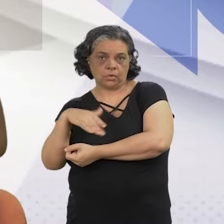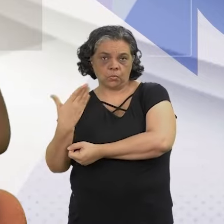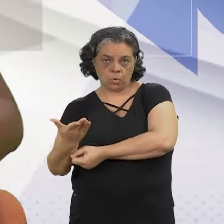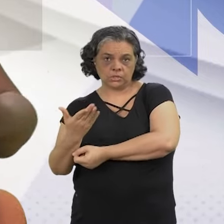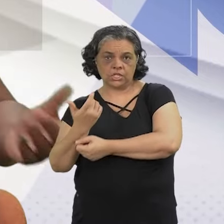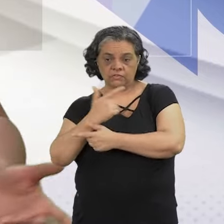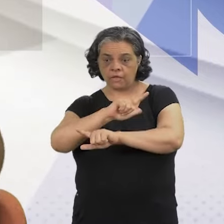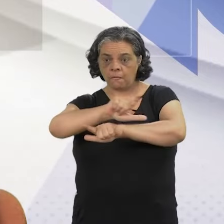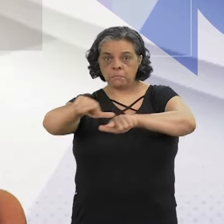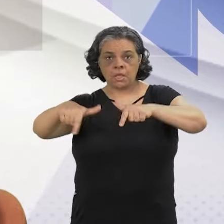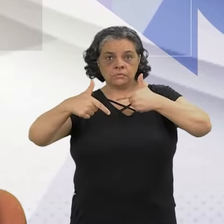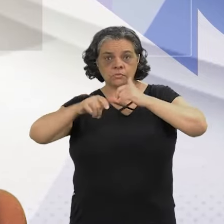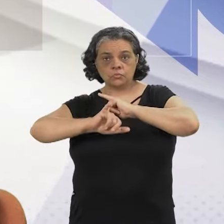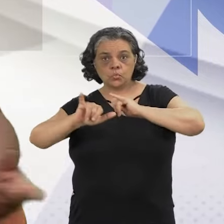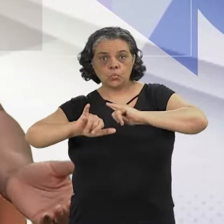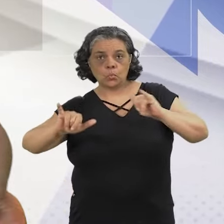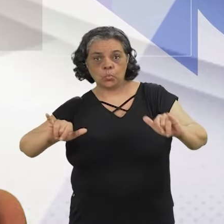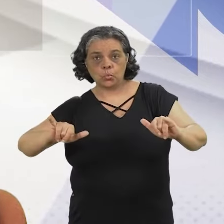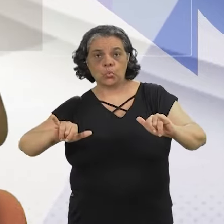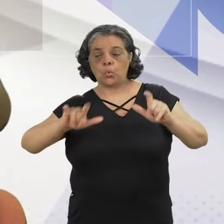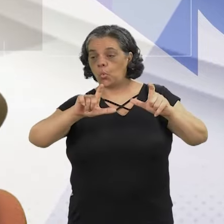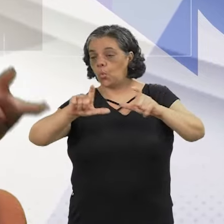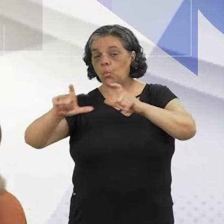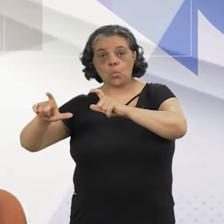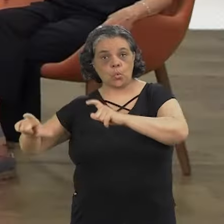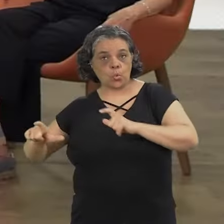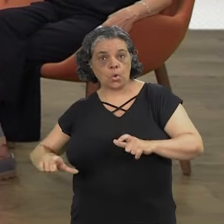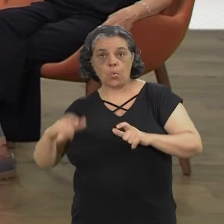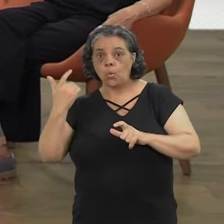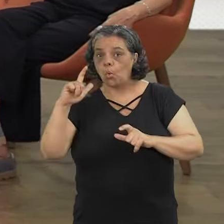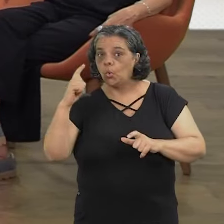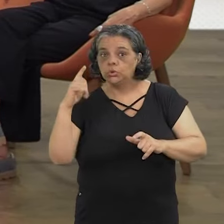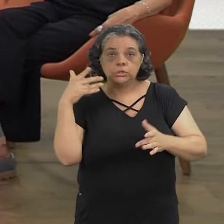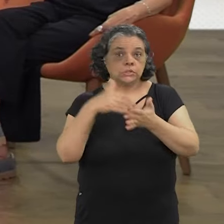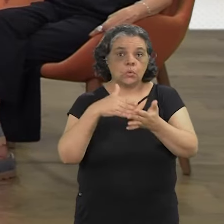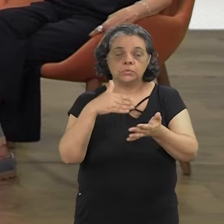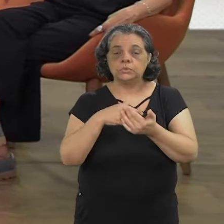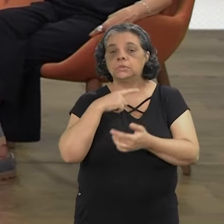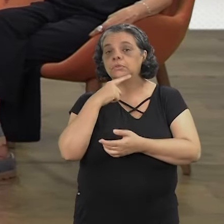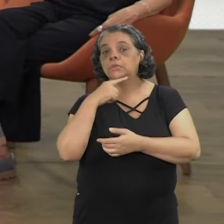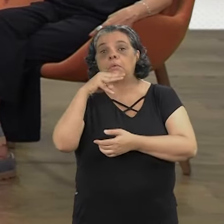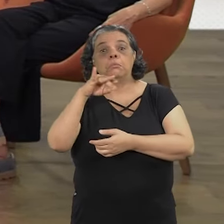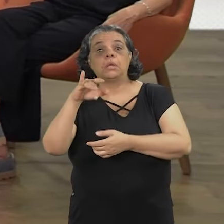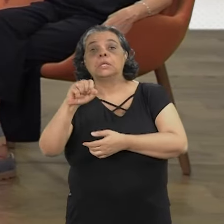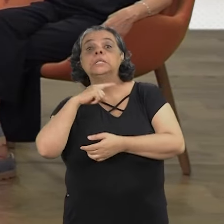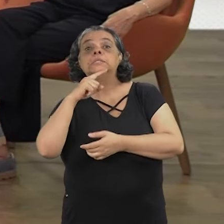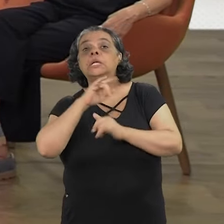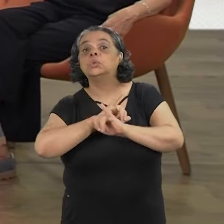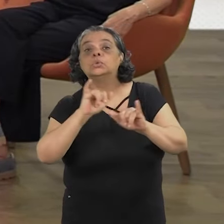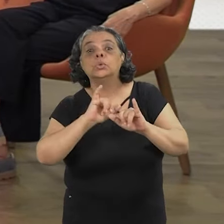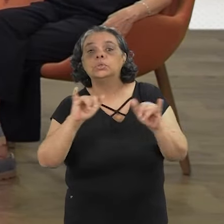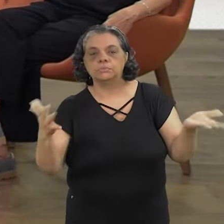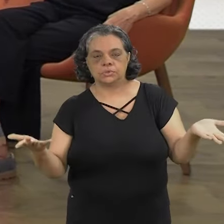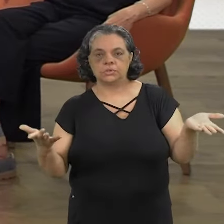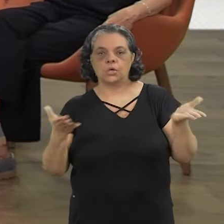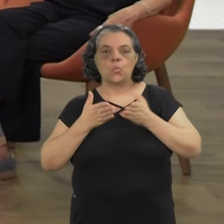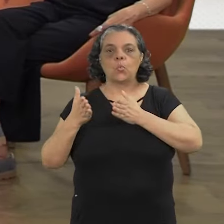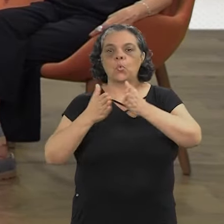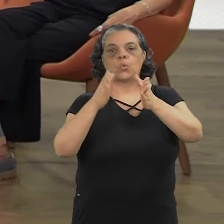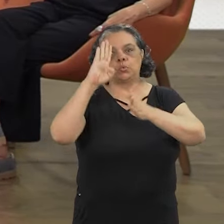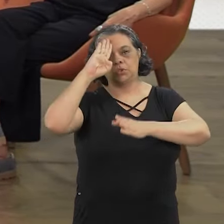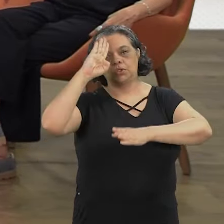quando a gente fala de desertos de notícias por exemplo né territórios onde não se tem veículos de mídia não se tem notícias sobre eles o corrego do